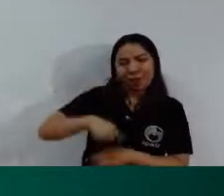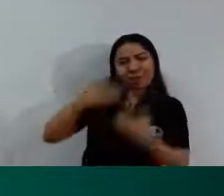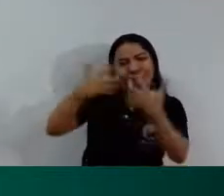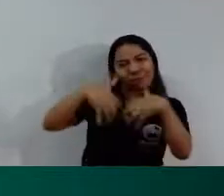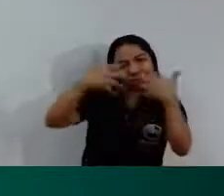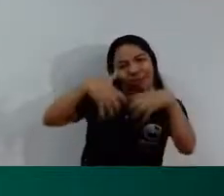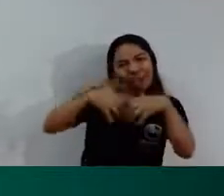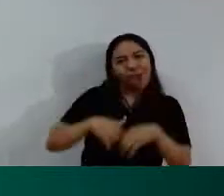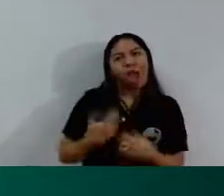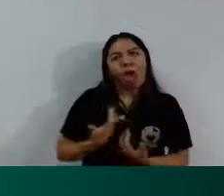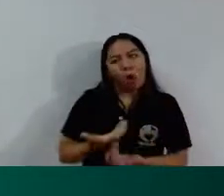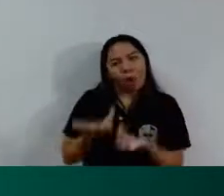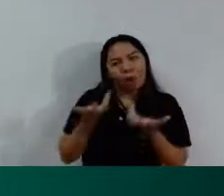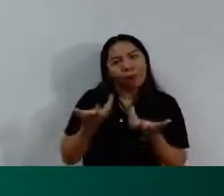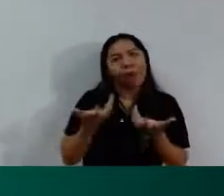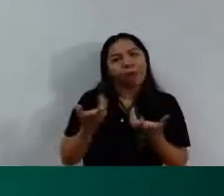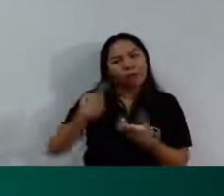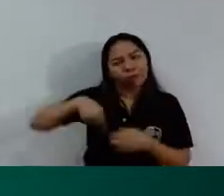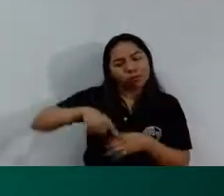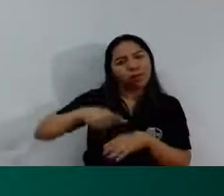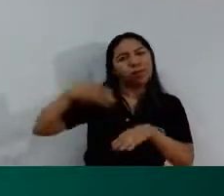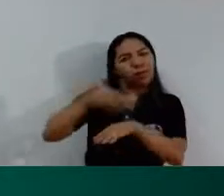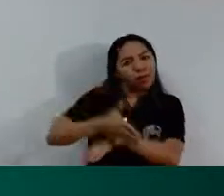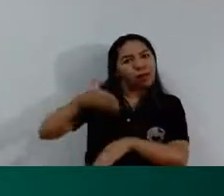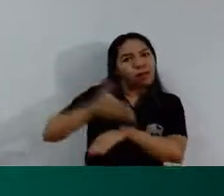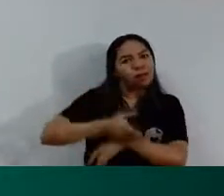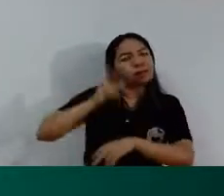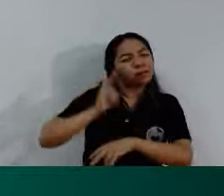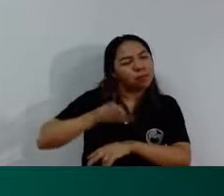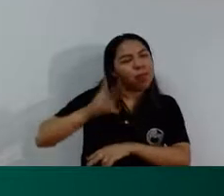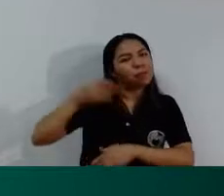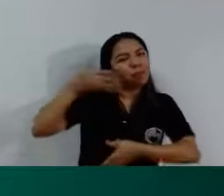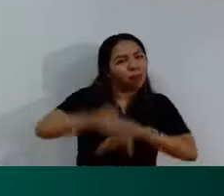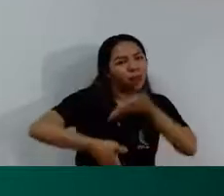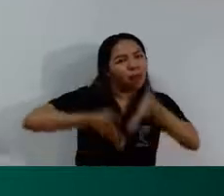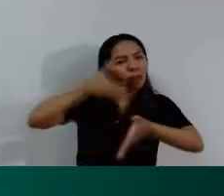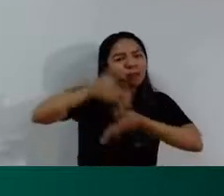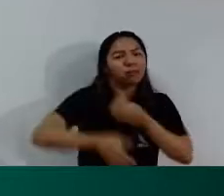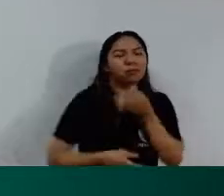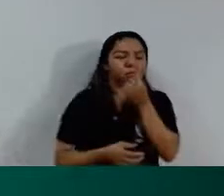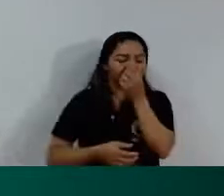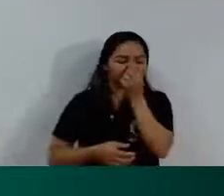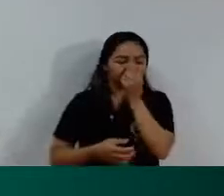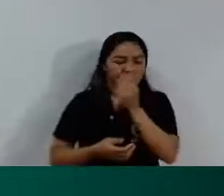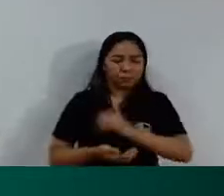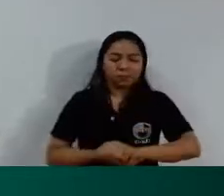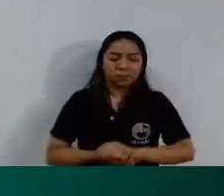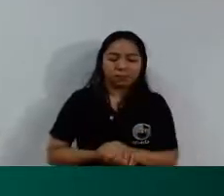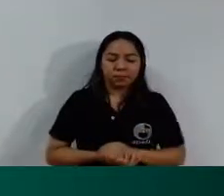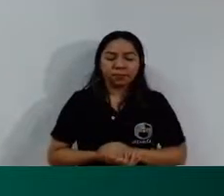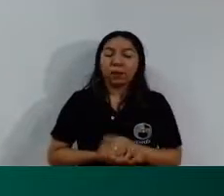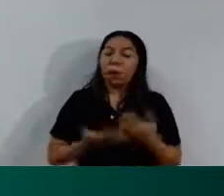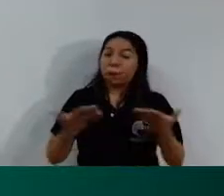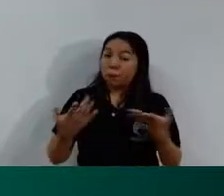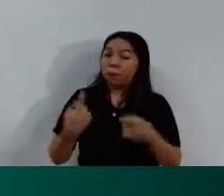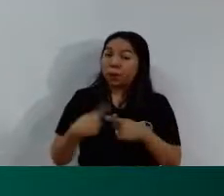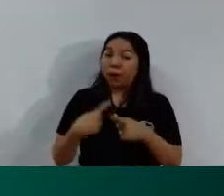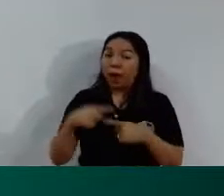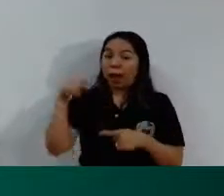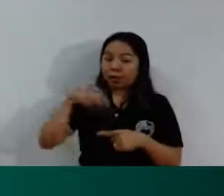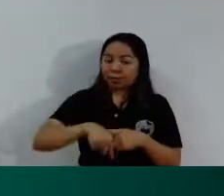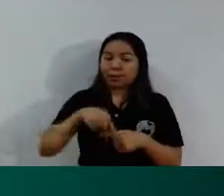tá então sem mais delongas né porque aqui a estrela principal